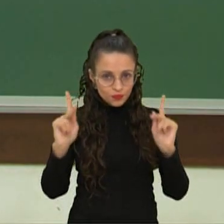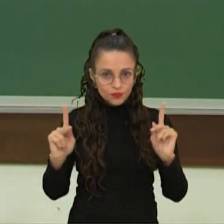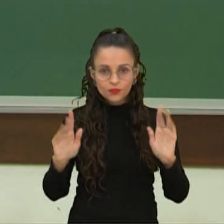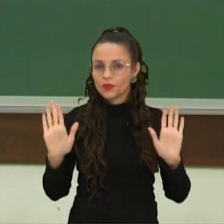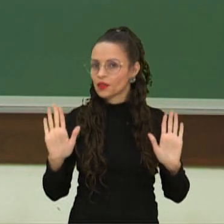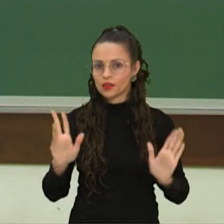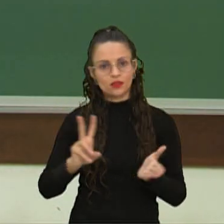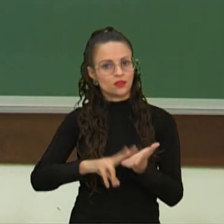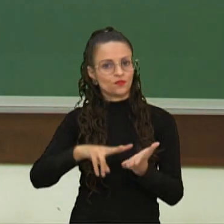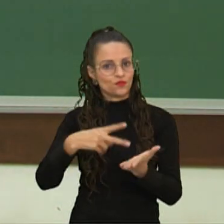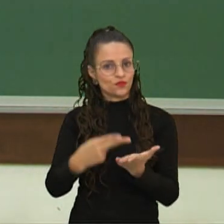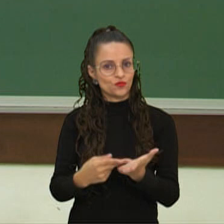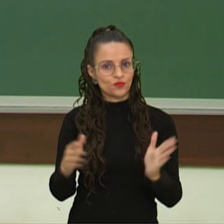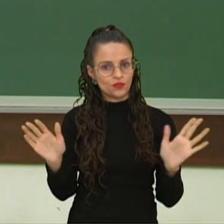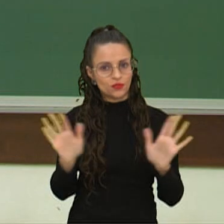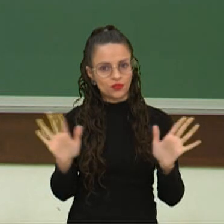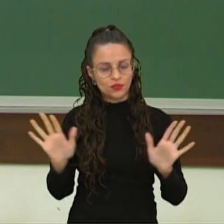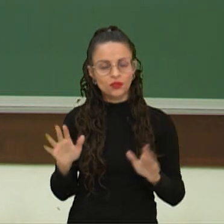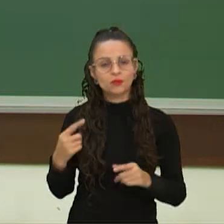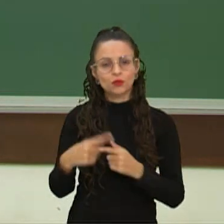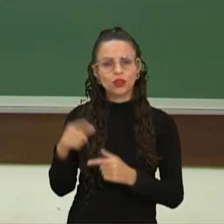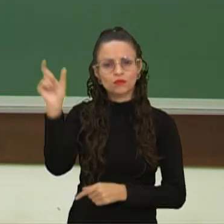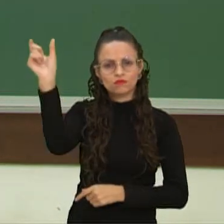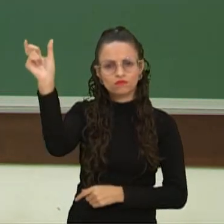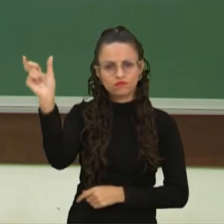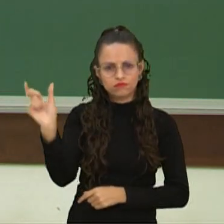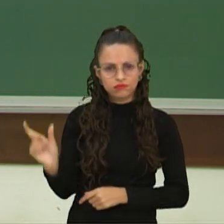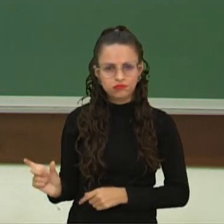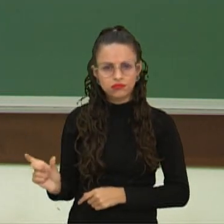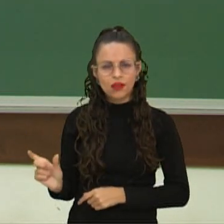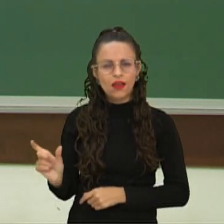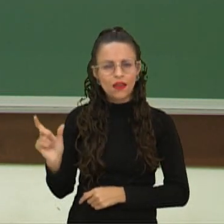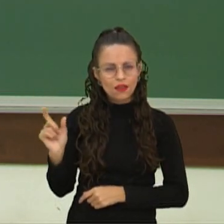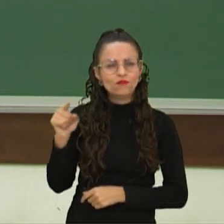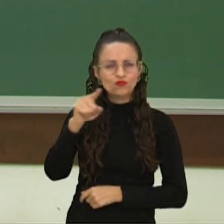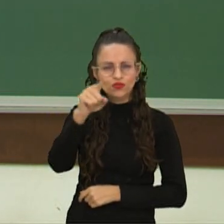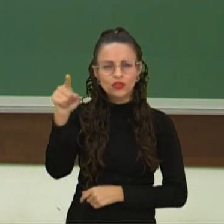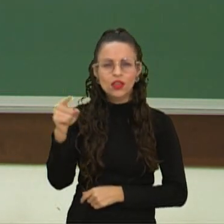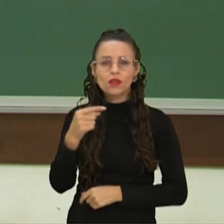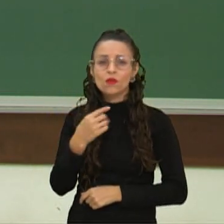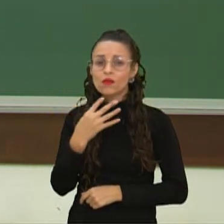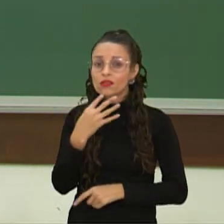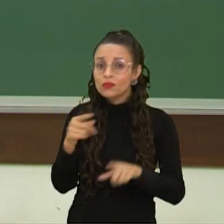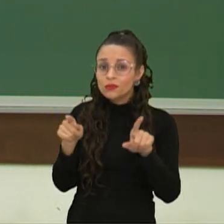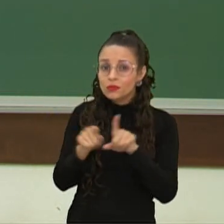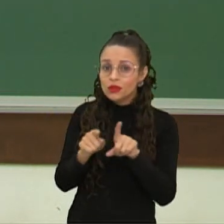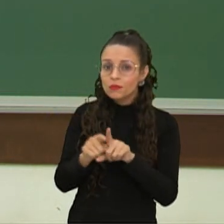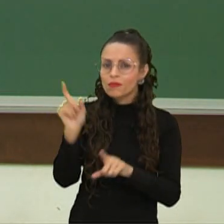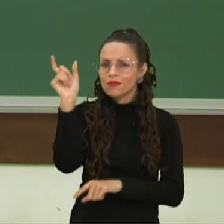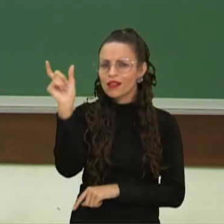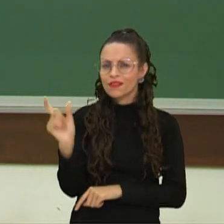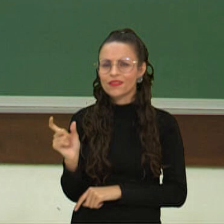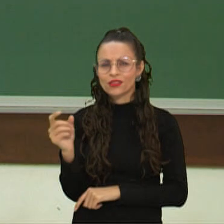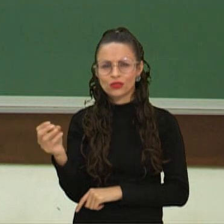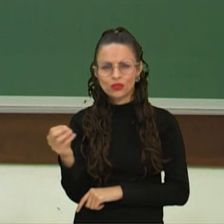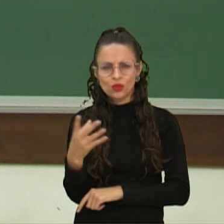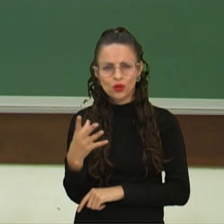dar tradução também, porque muitas dessas palavras, inclusive, elas são cognatas, talvez de palavra nova aqui,